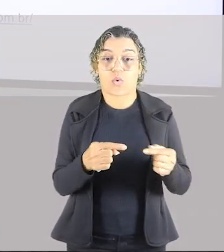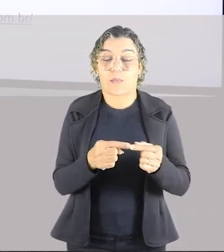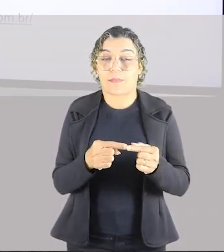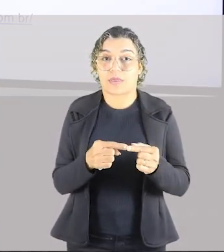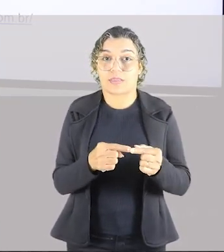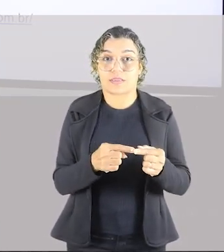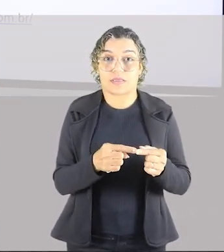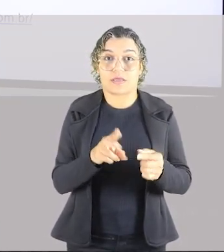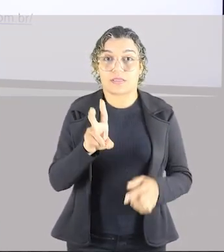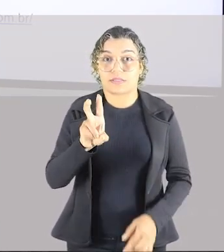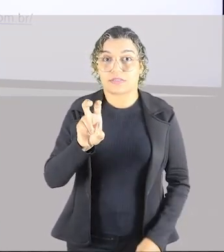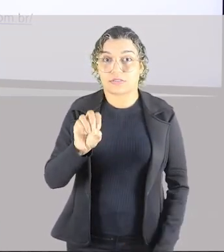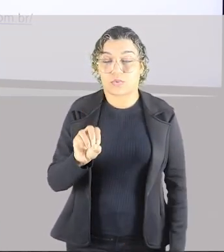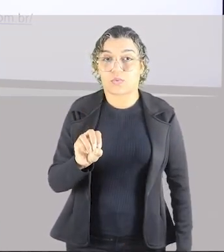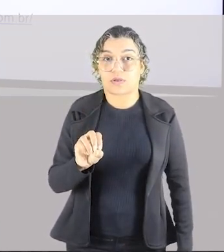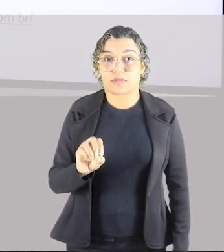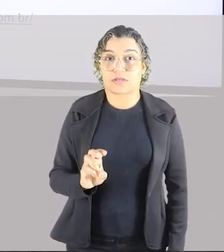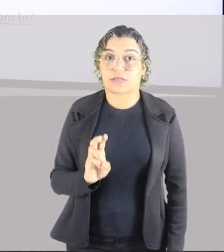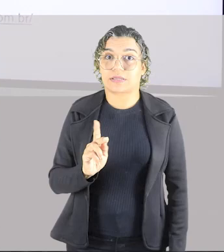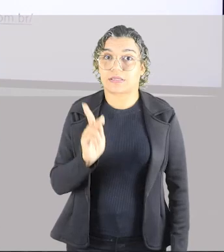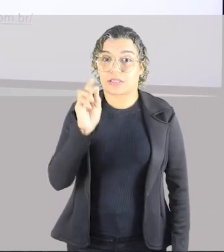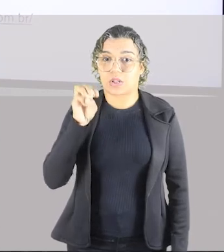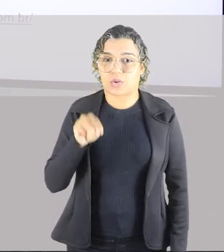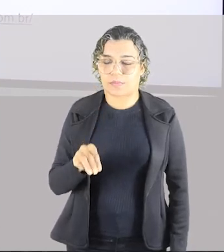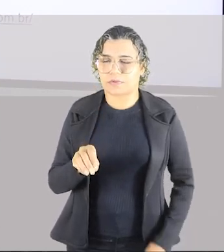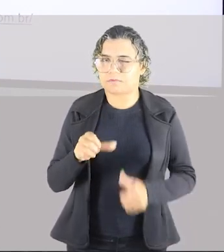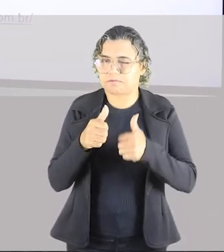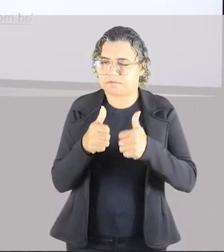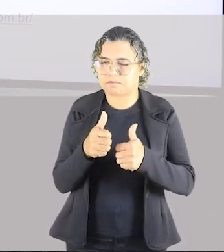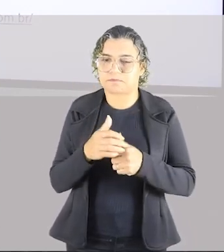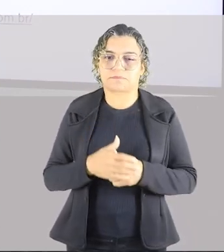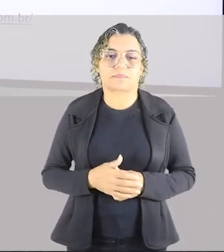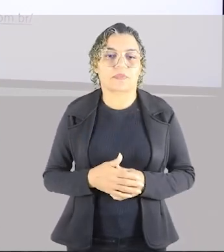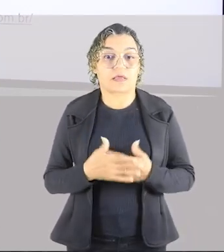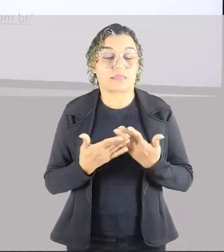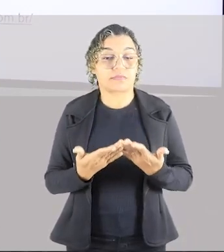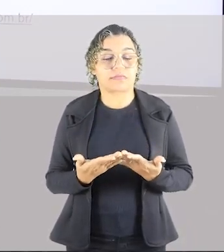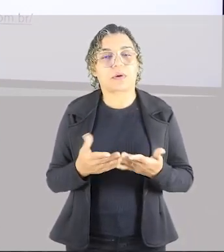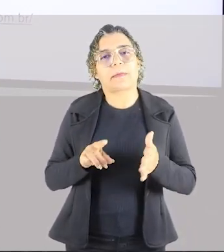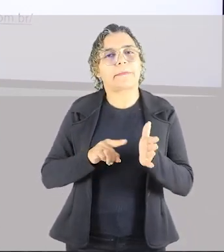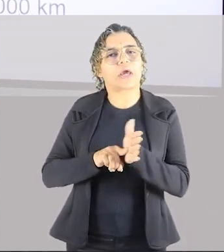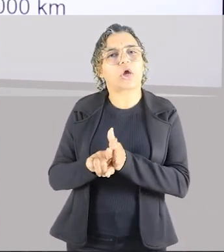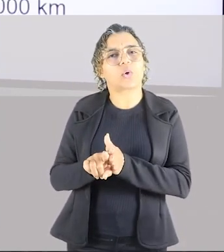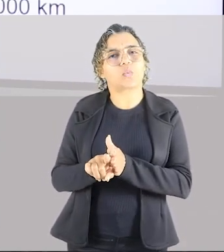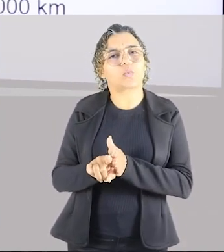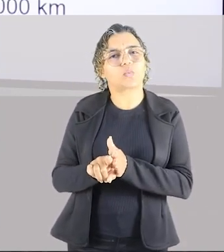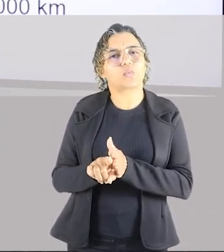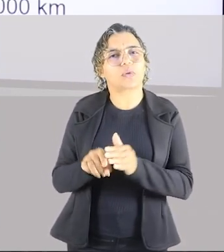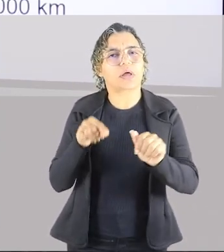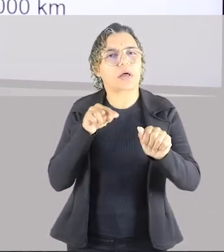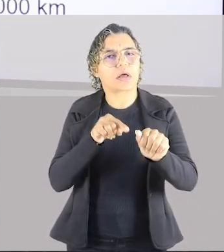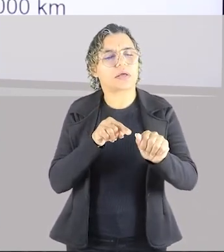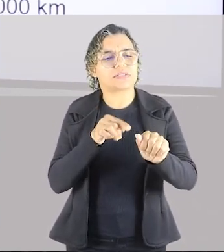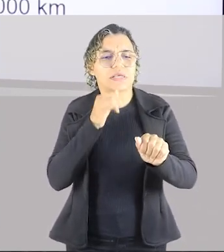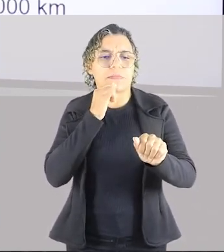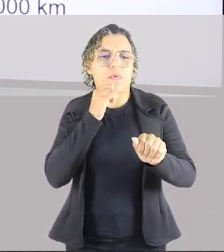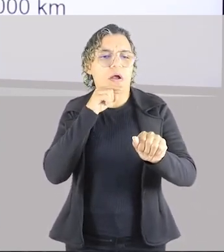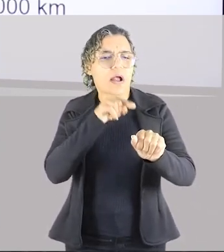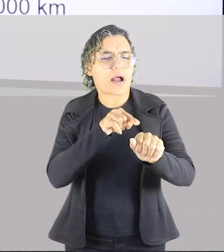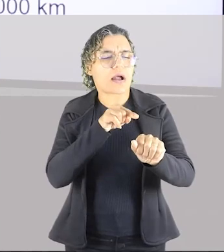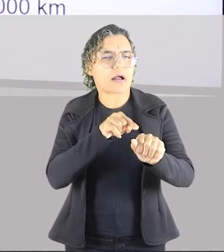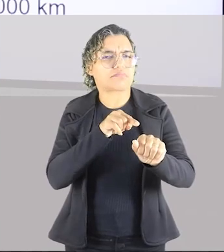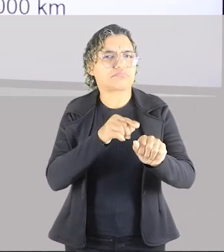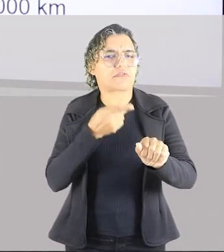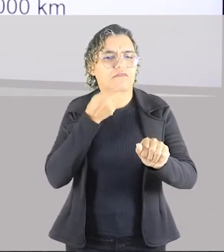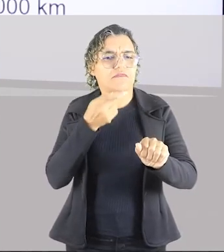a 50 quilômetros. Aí a questão, a letra A me diz o seguinte: a letra